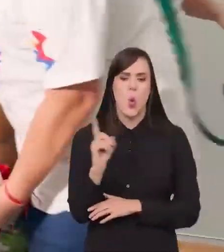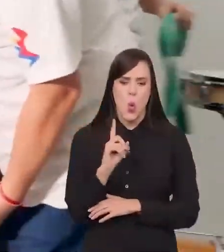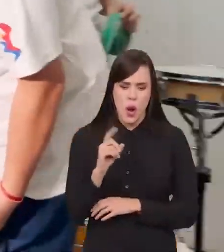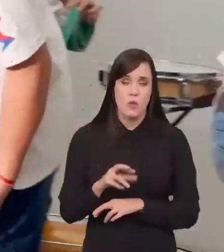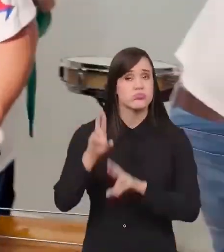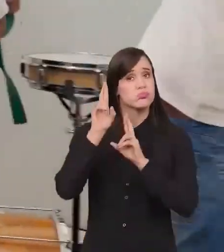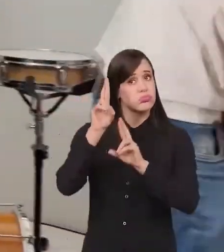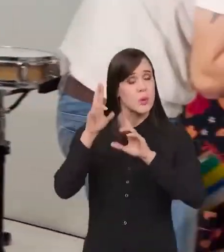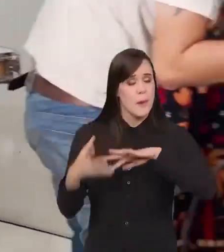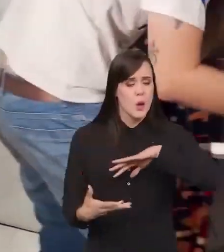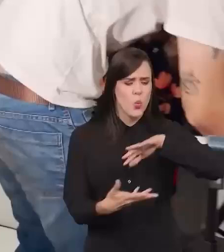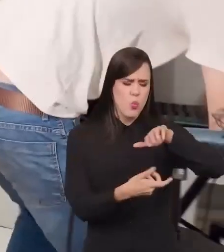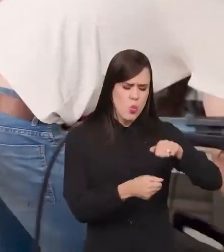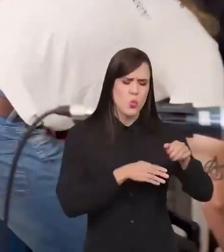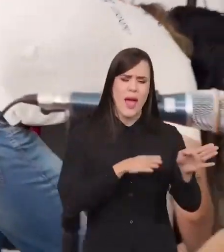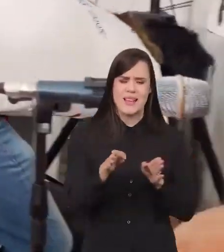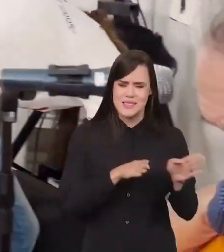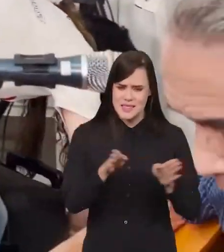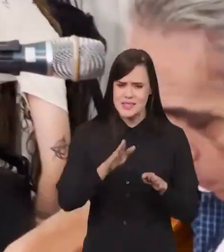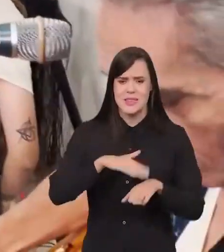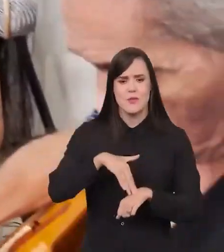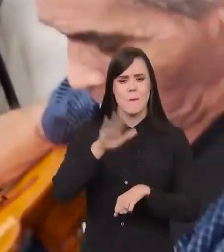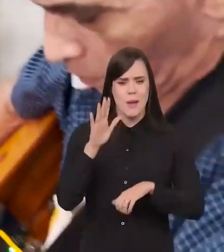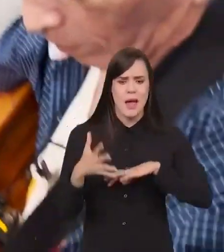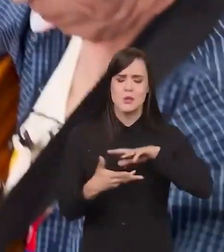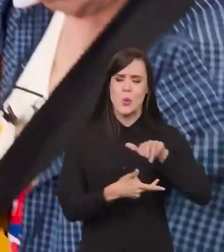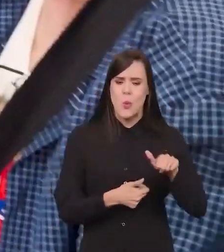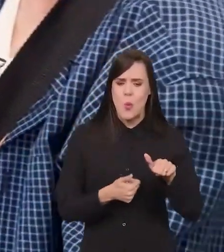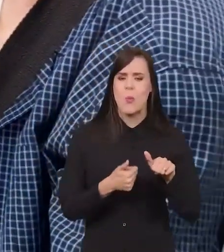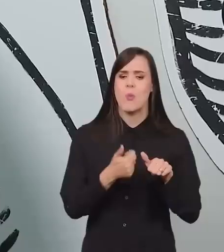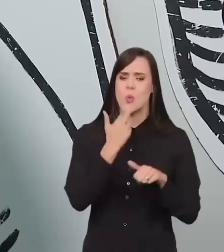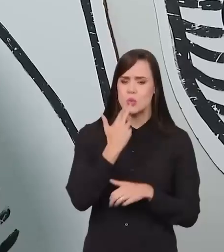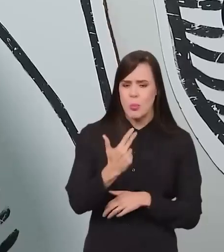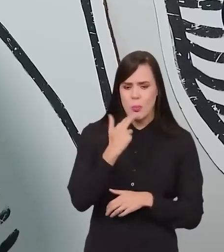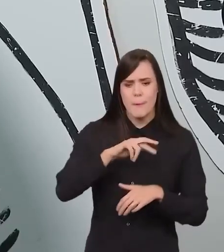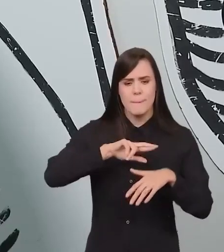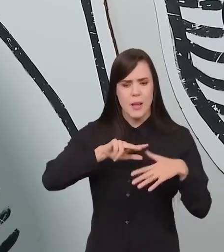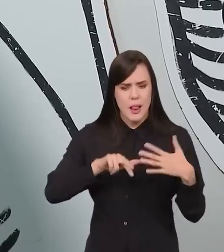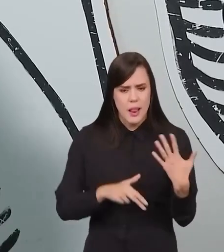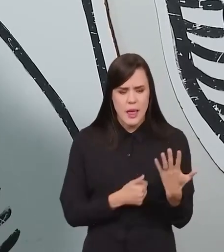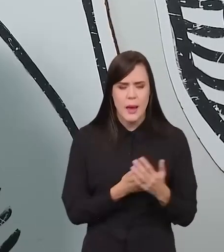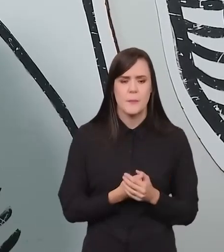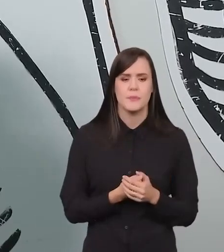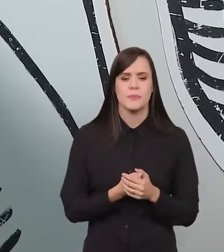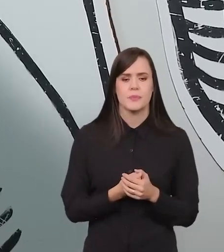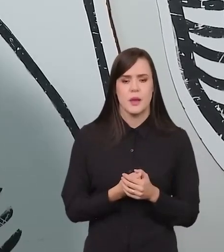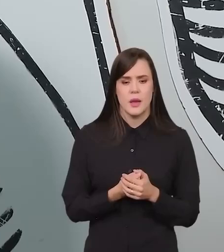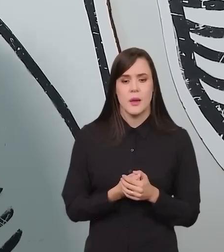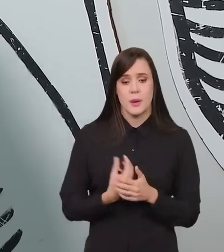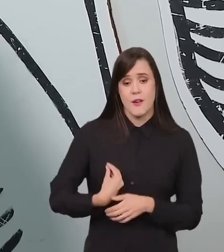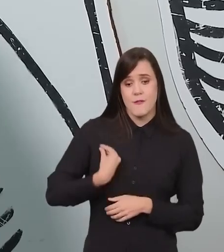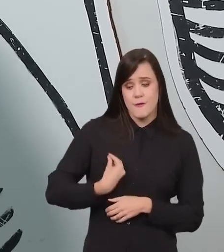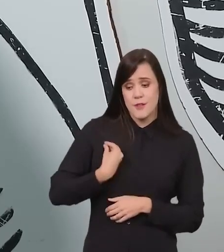um mundo muito mais acessível, um mundo bilíngue e precoce, sabe? Porque a gente viveria com